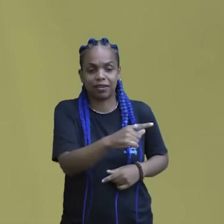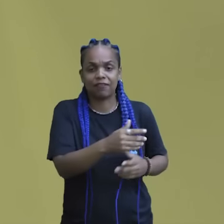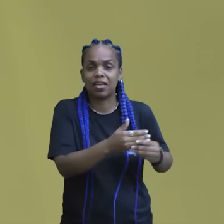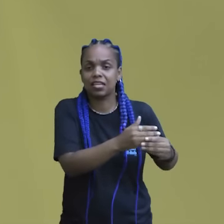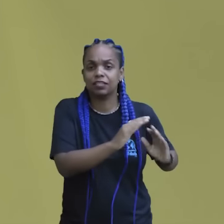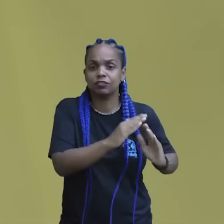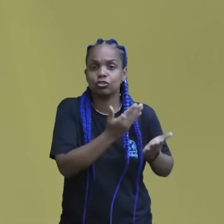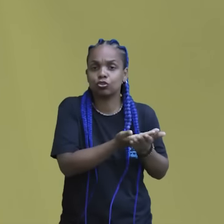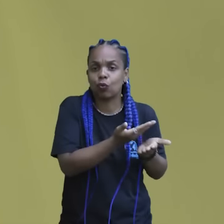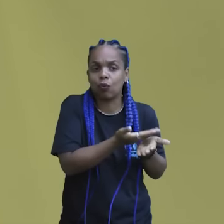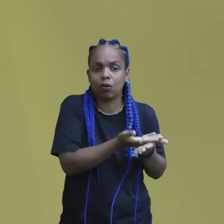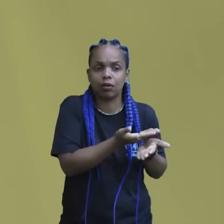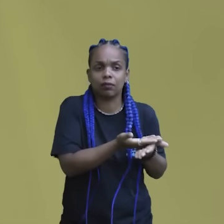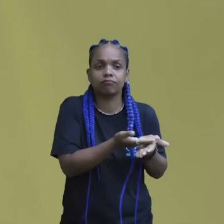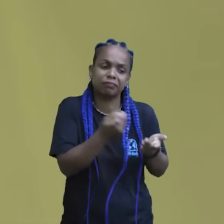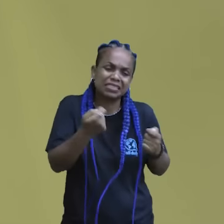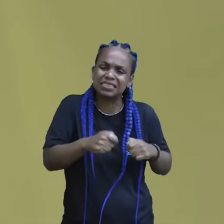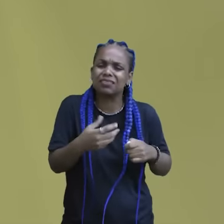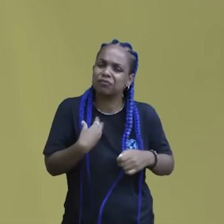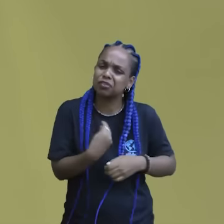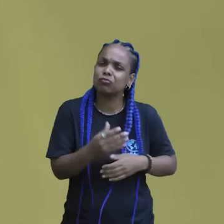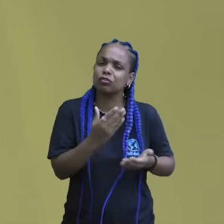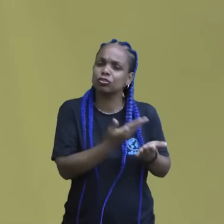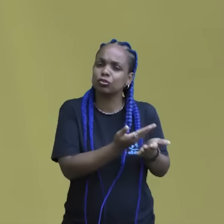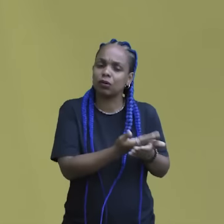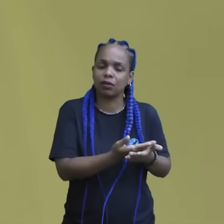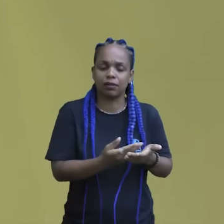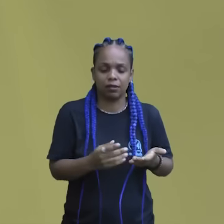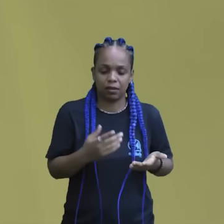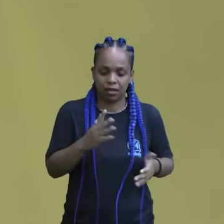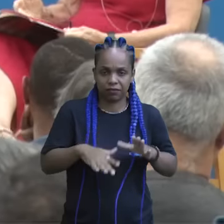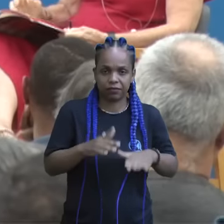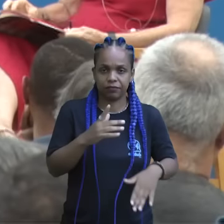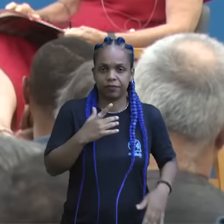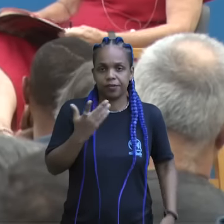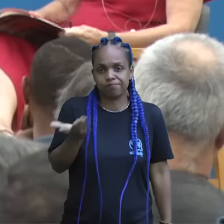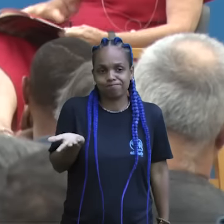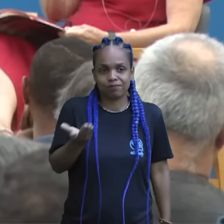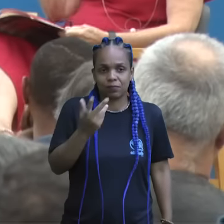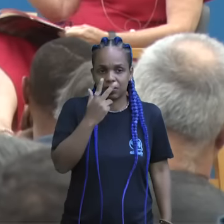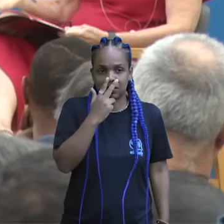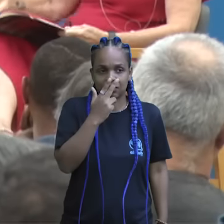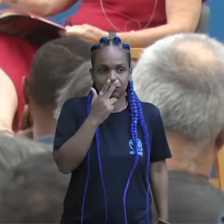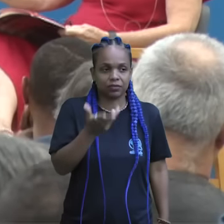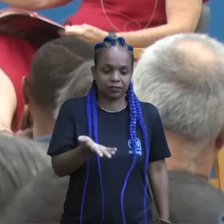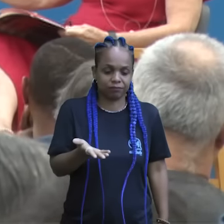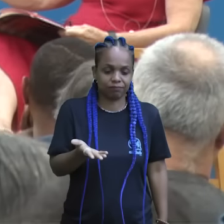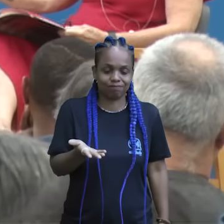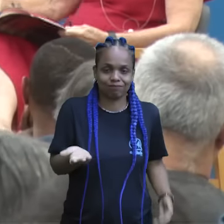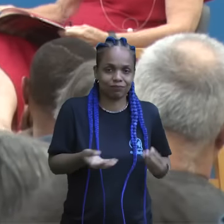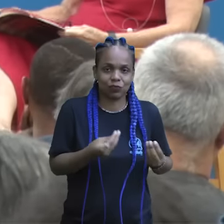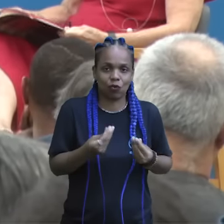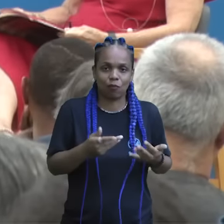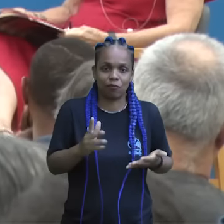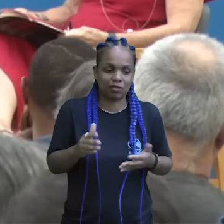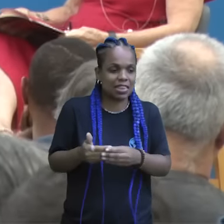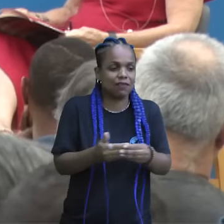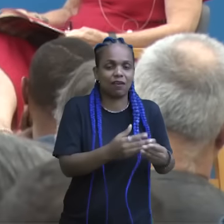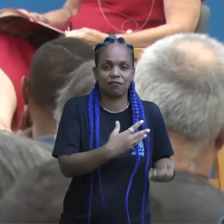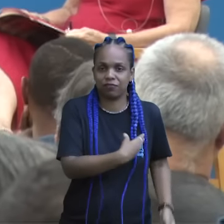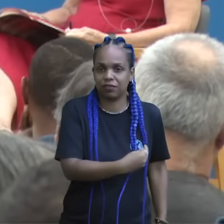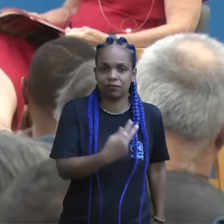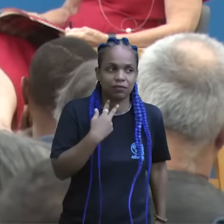os róis, mas ela não tem condição de botar porque precisa do trabalho dele. E aí um homem bom,